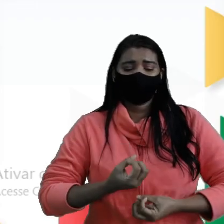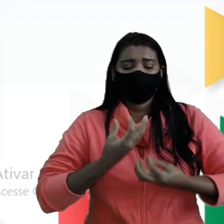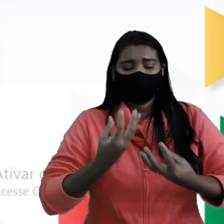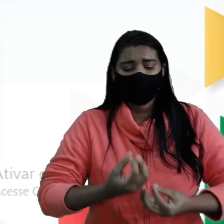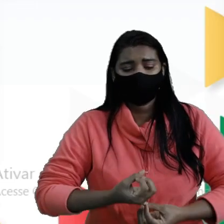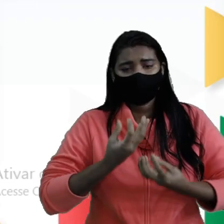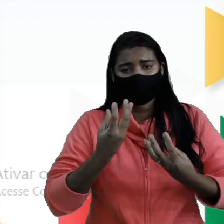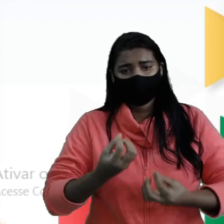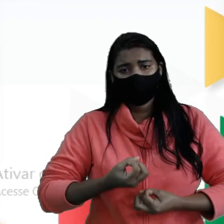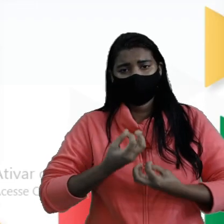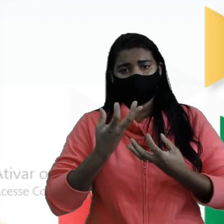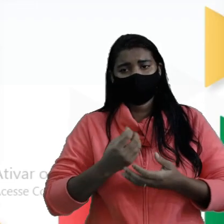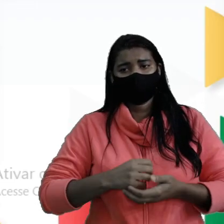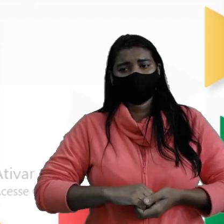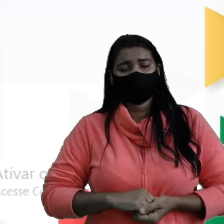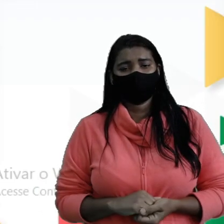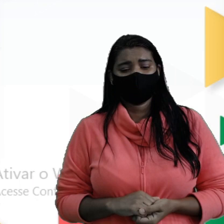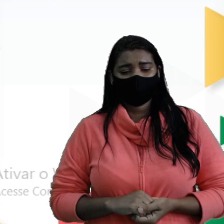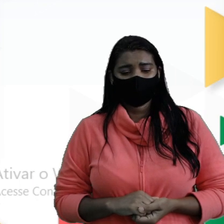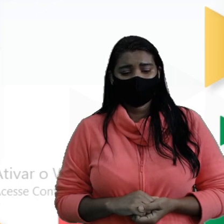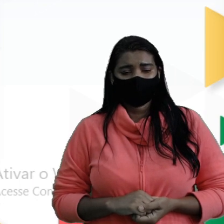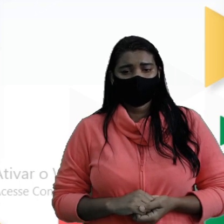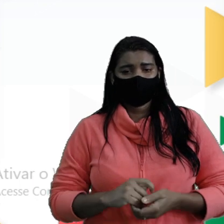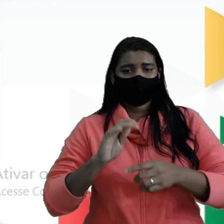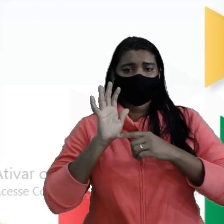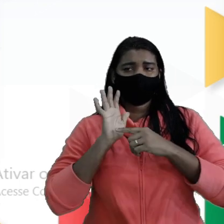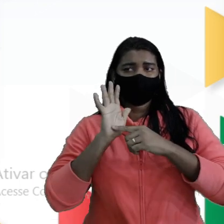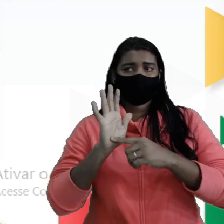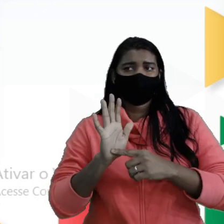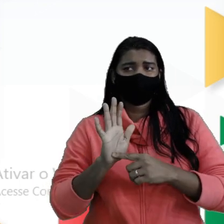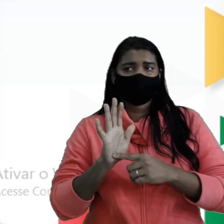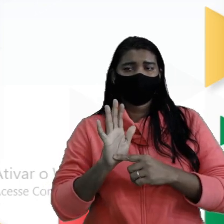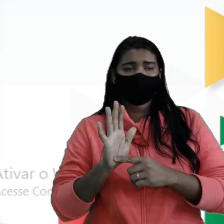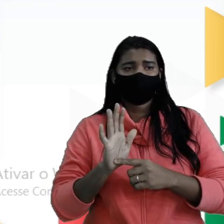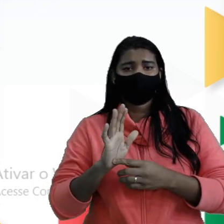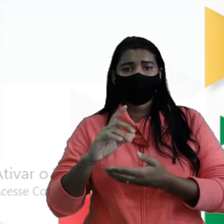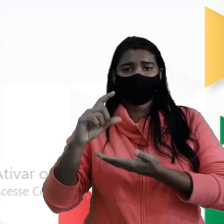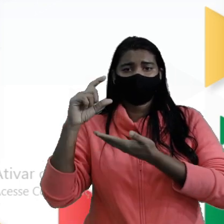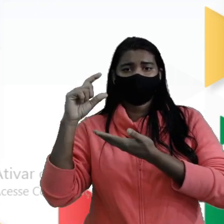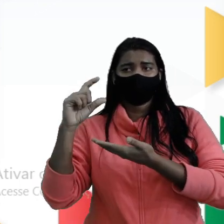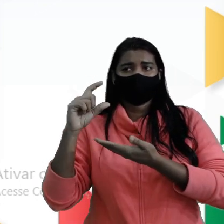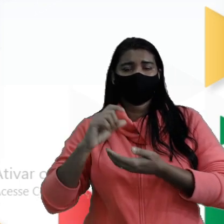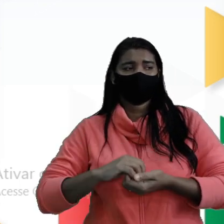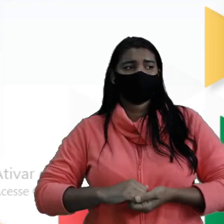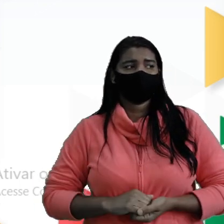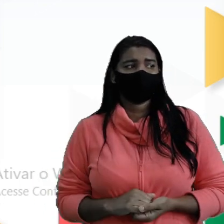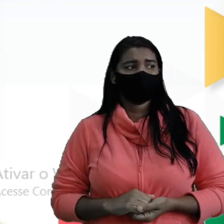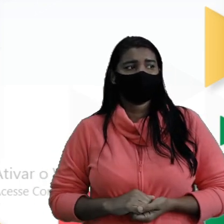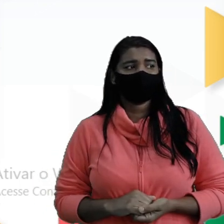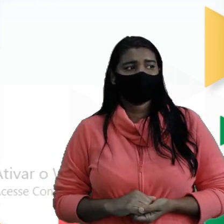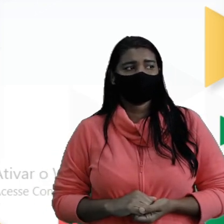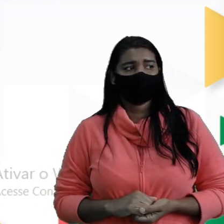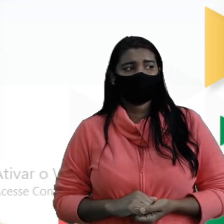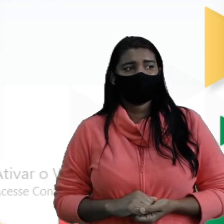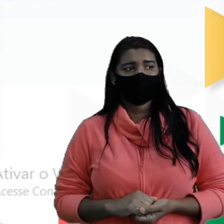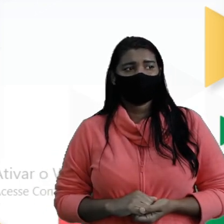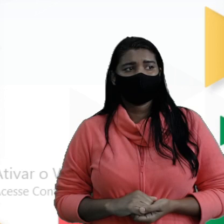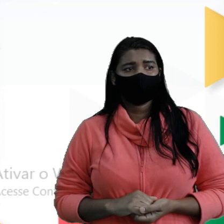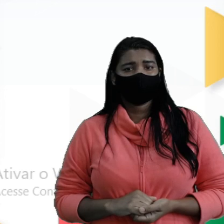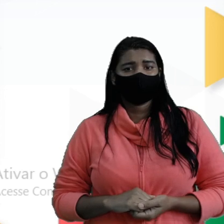poesia, olhem aí a disposição das palavras. Olha aí, nesse